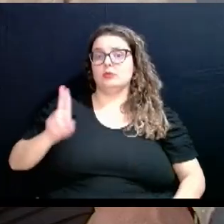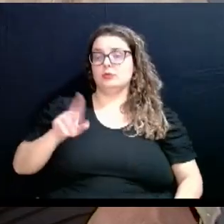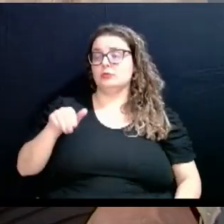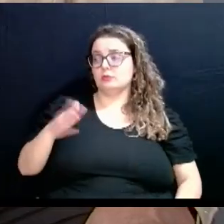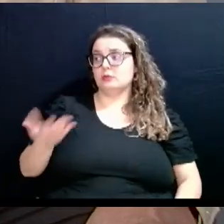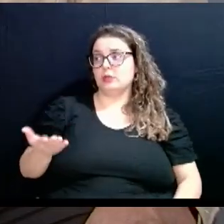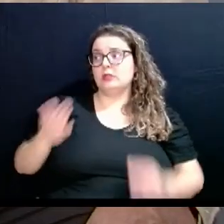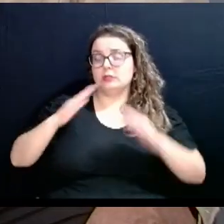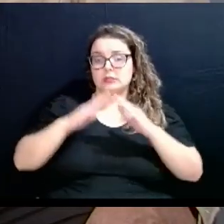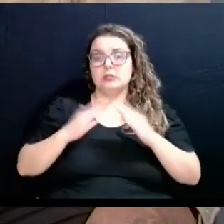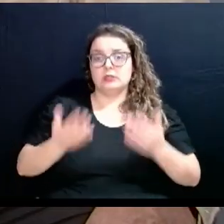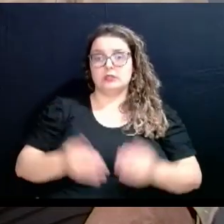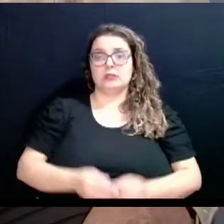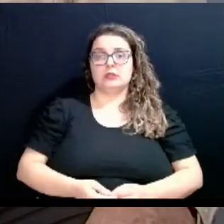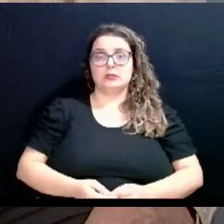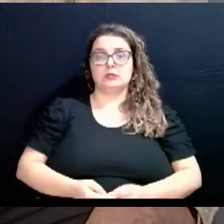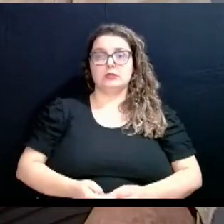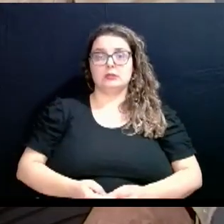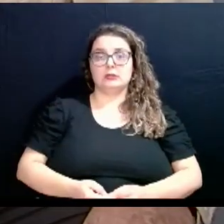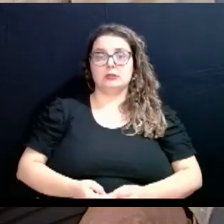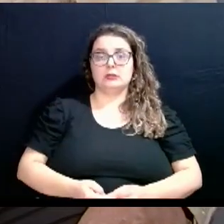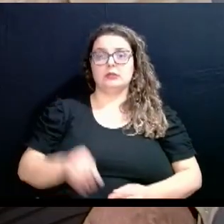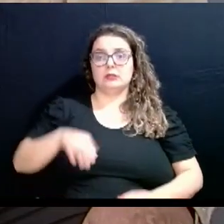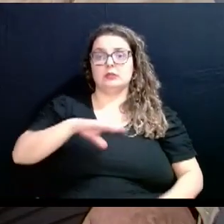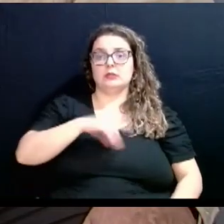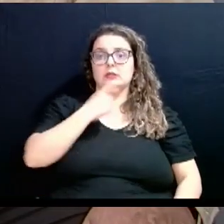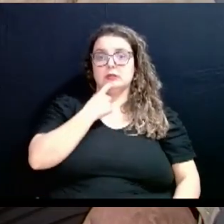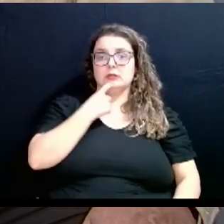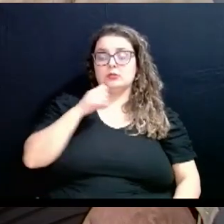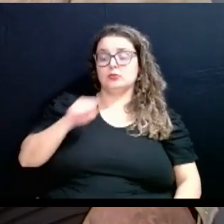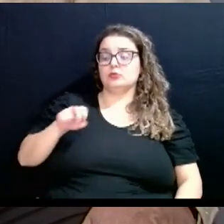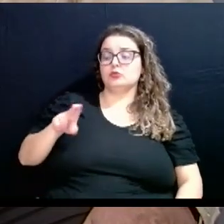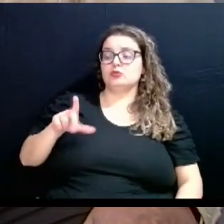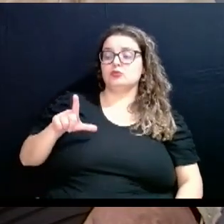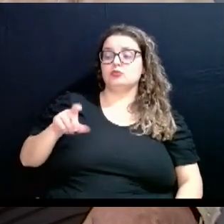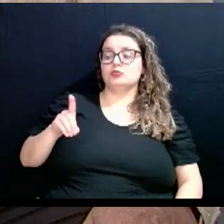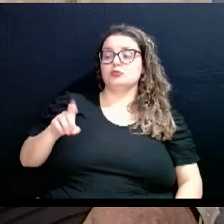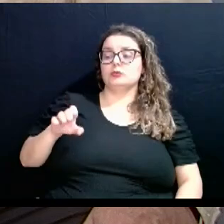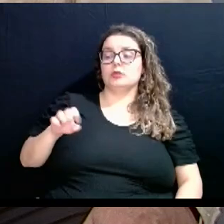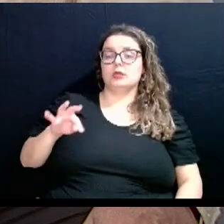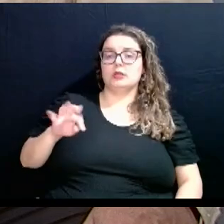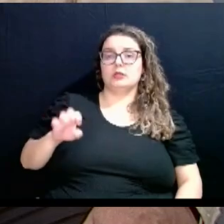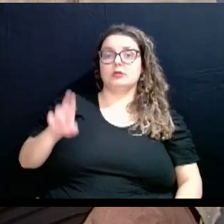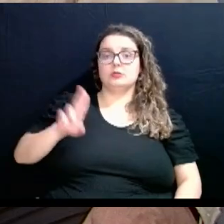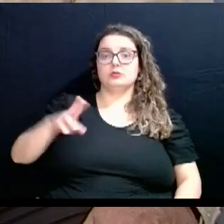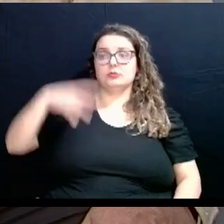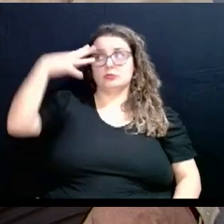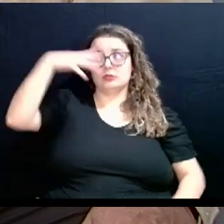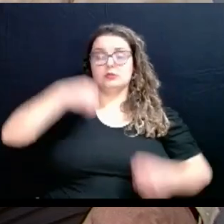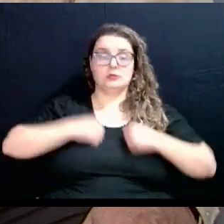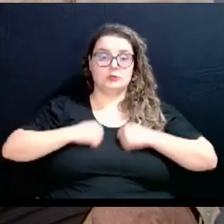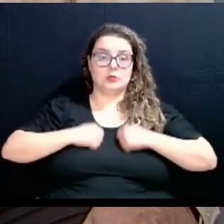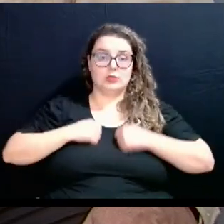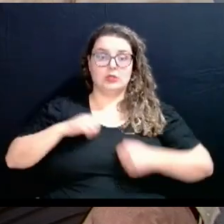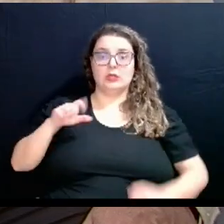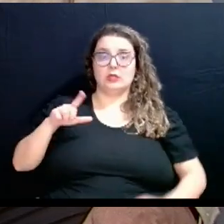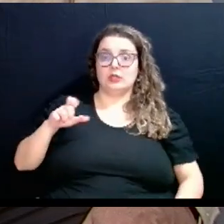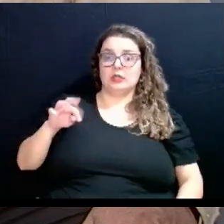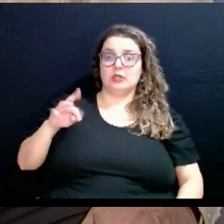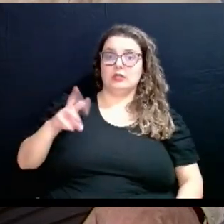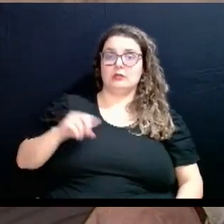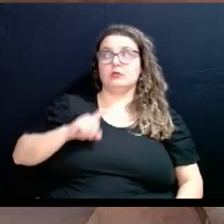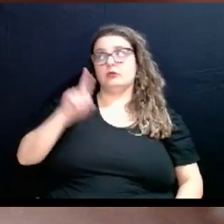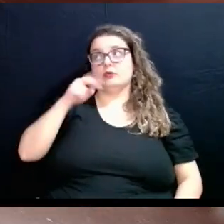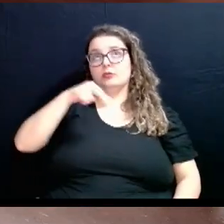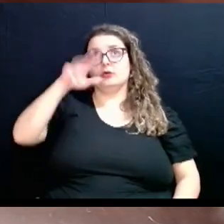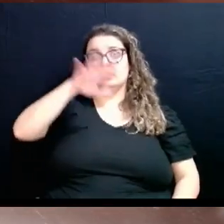mais a gente usa na casa. Então, por exemplo, aqui em Campinas, no Sudeste em geral, a gente usa chuveiro elétrico. Fui